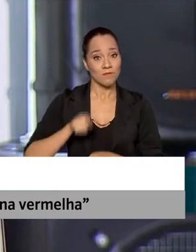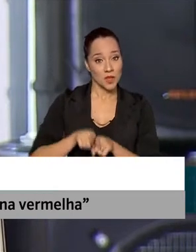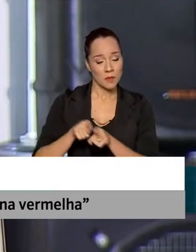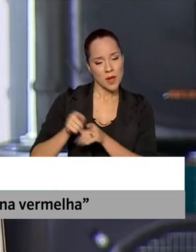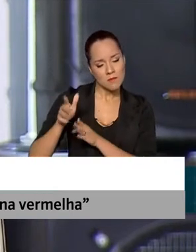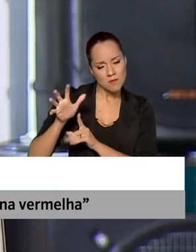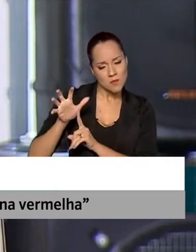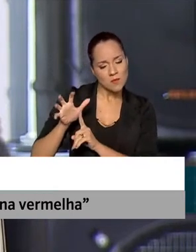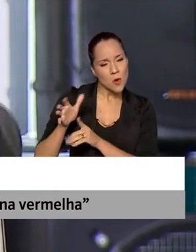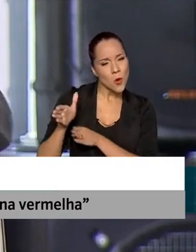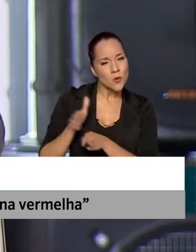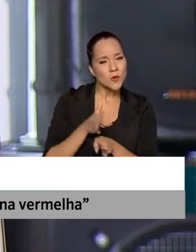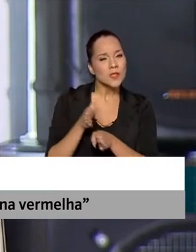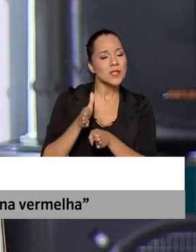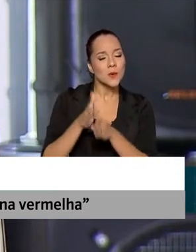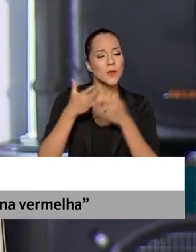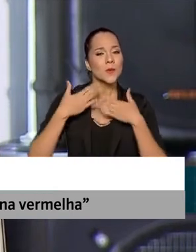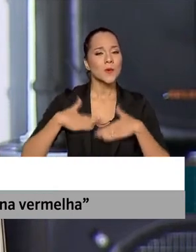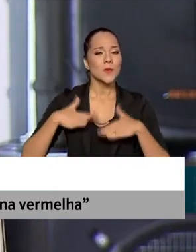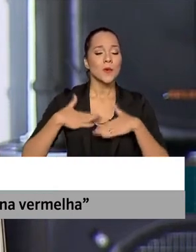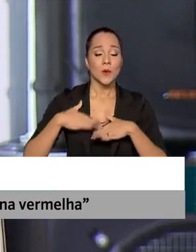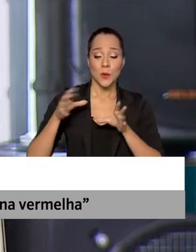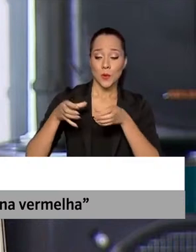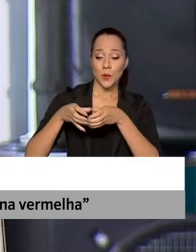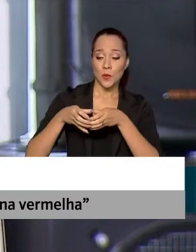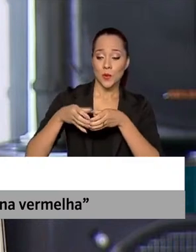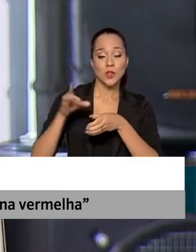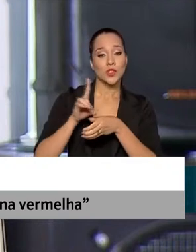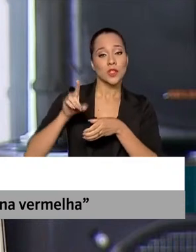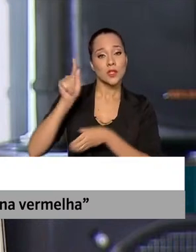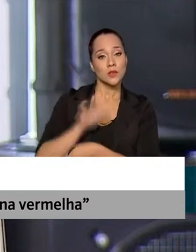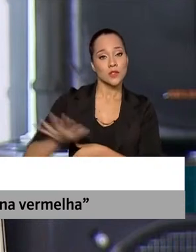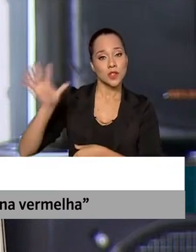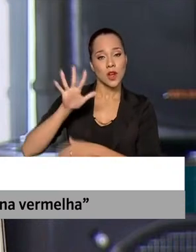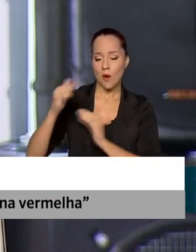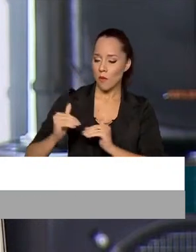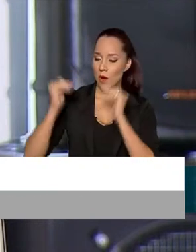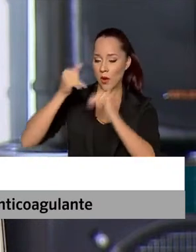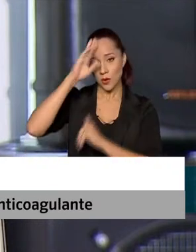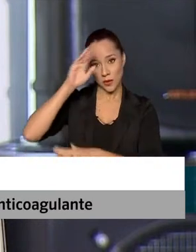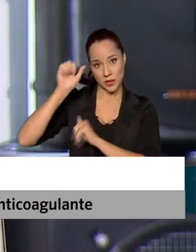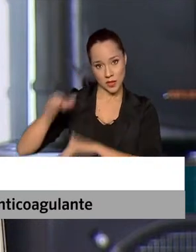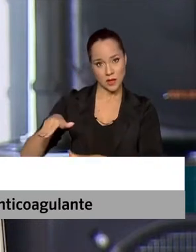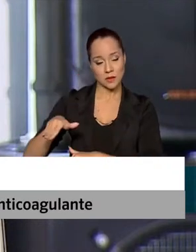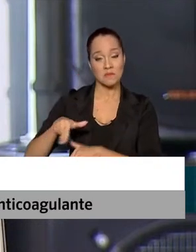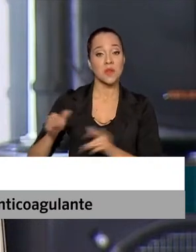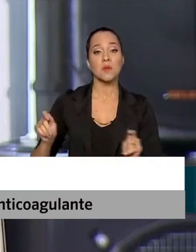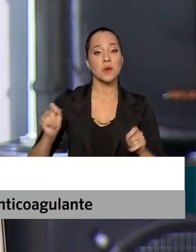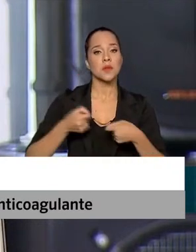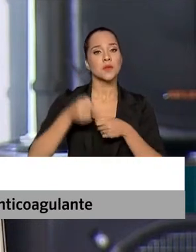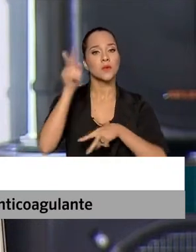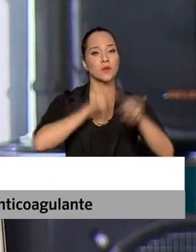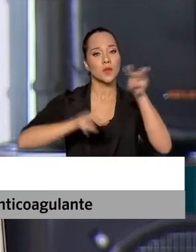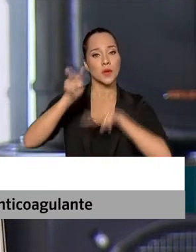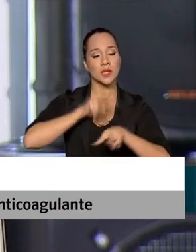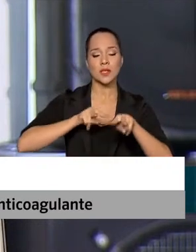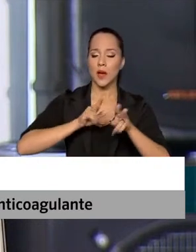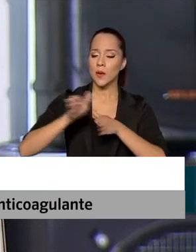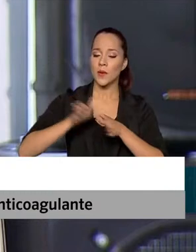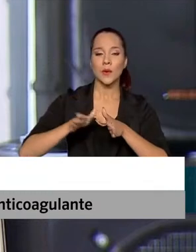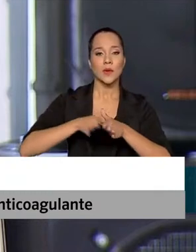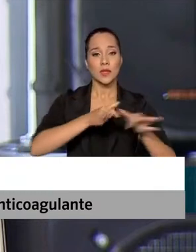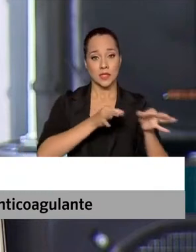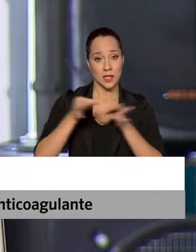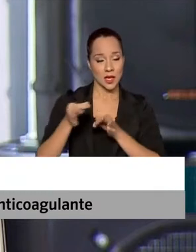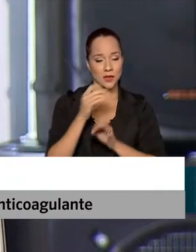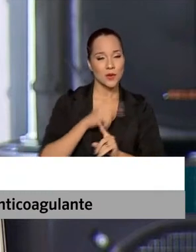condução capaz e serena do órgão de direção geral, o Estado-Maior do Exército, que permitiu visualizar o rumo certo